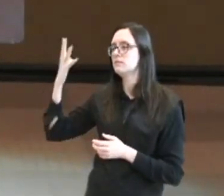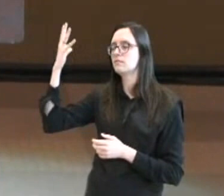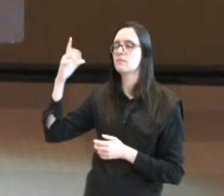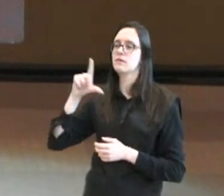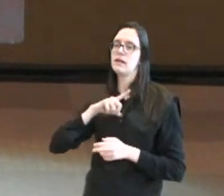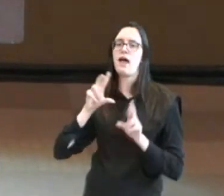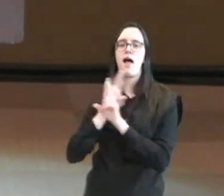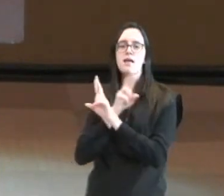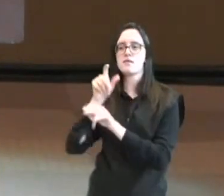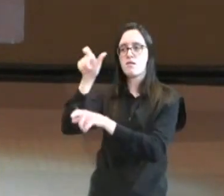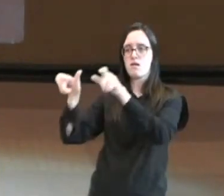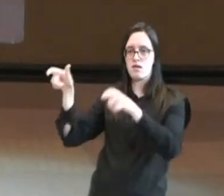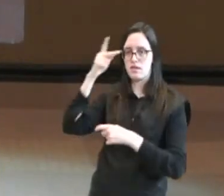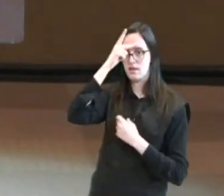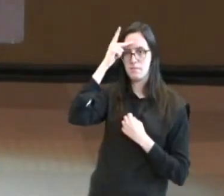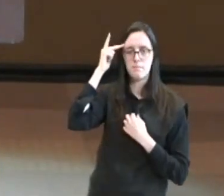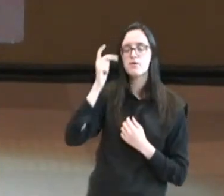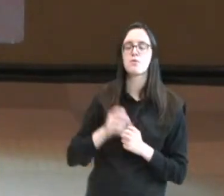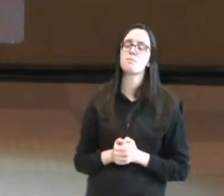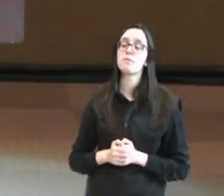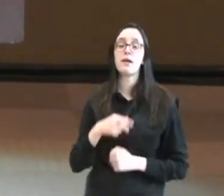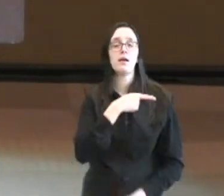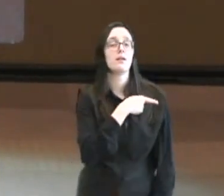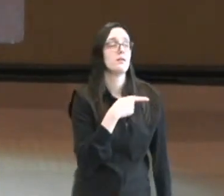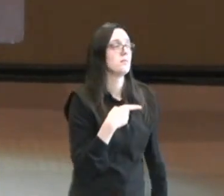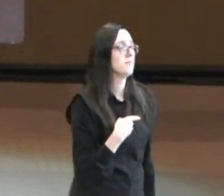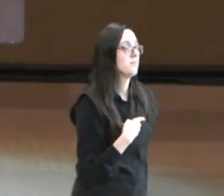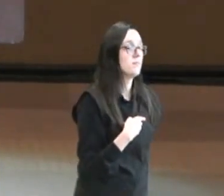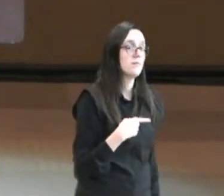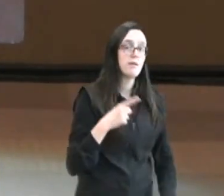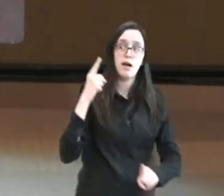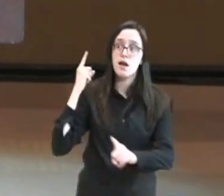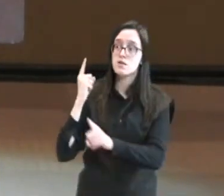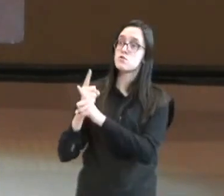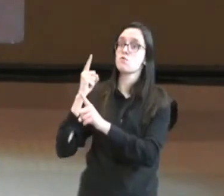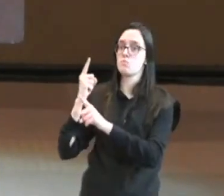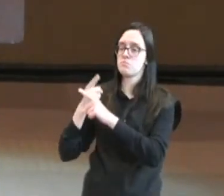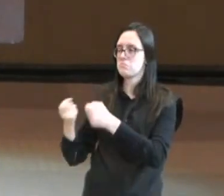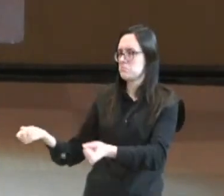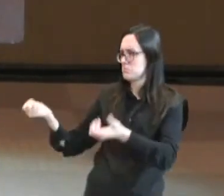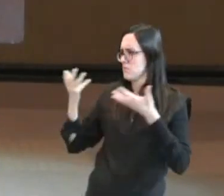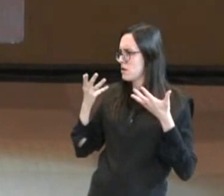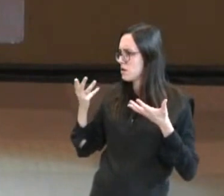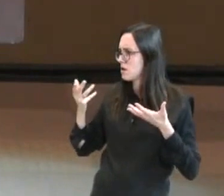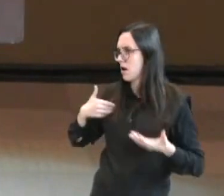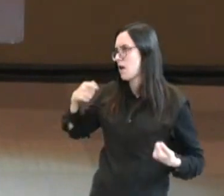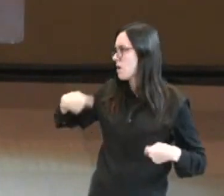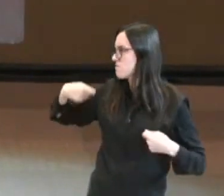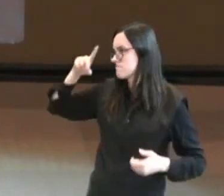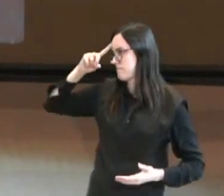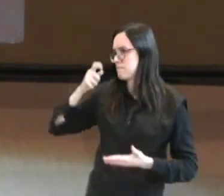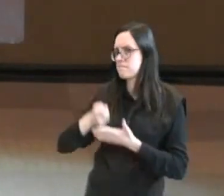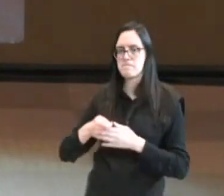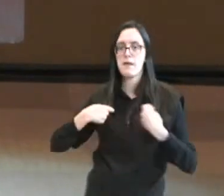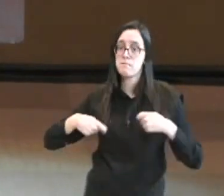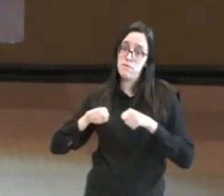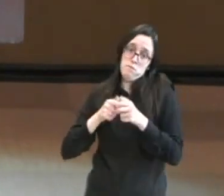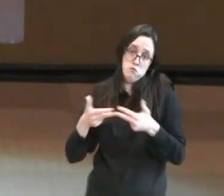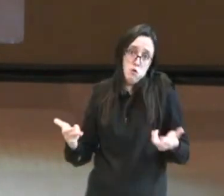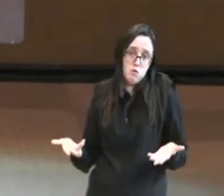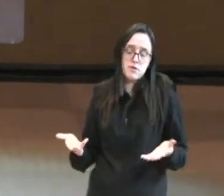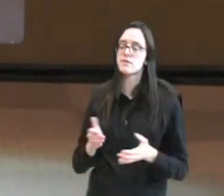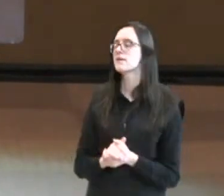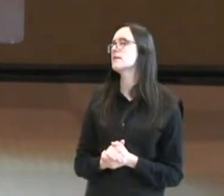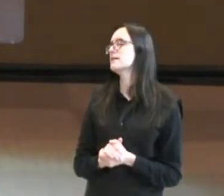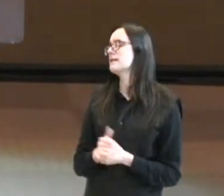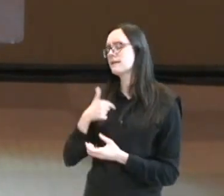amorosos. E o problema chegou para ele. E ele tinha que tomar uma decisão, ele tinha que fazer alguma coisa.